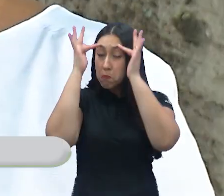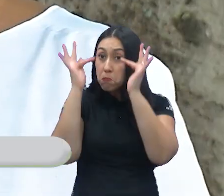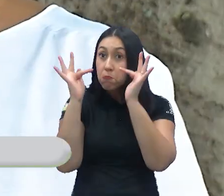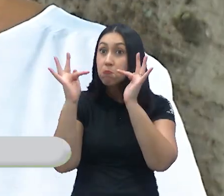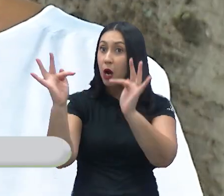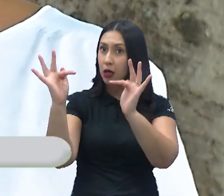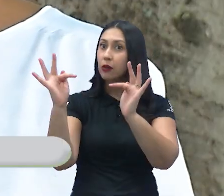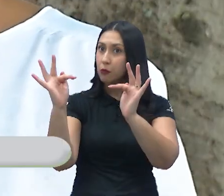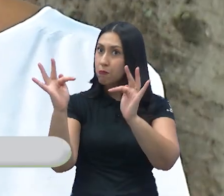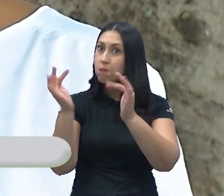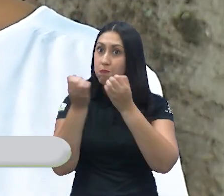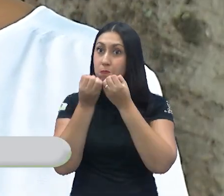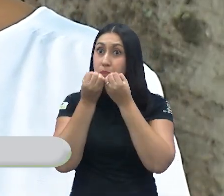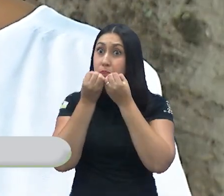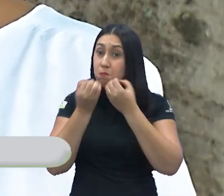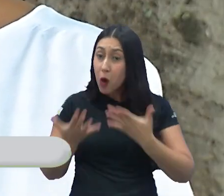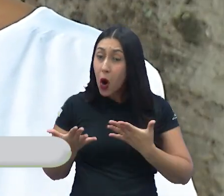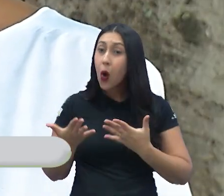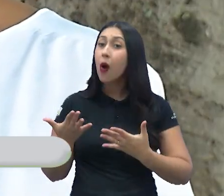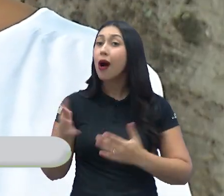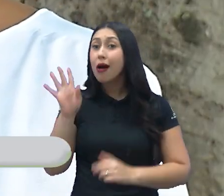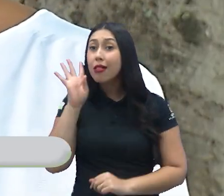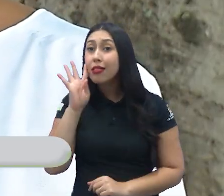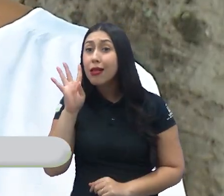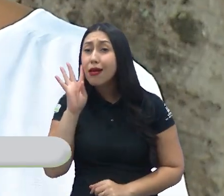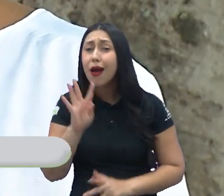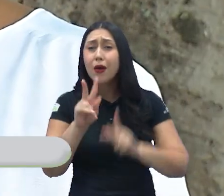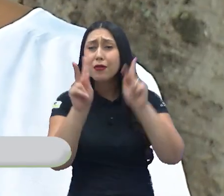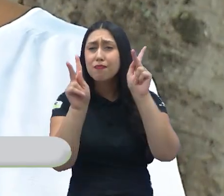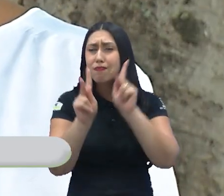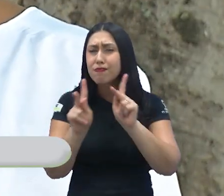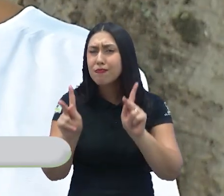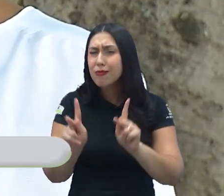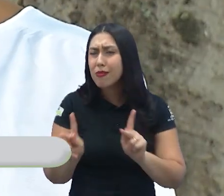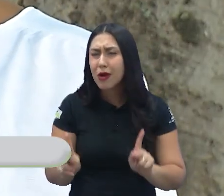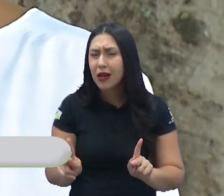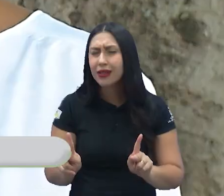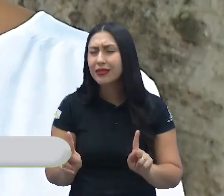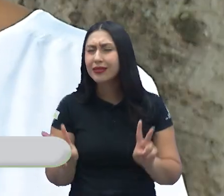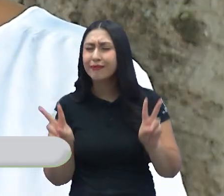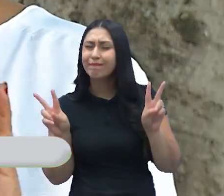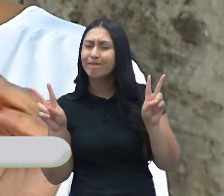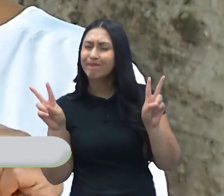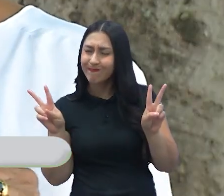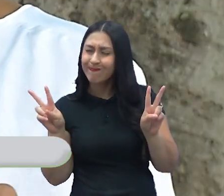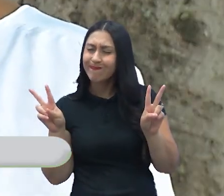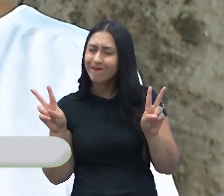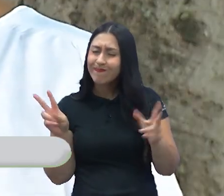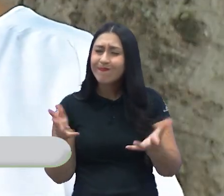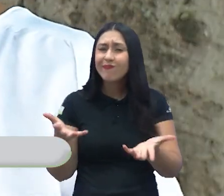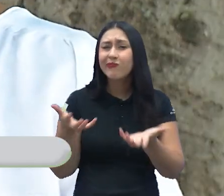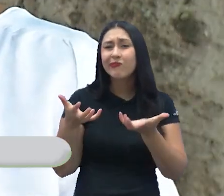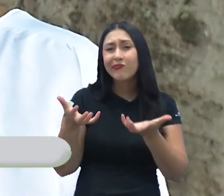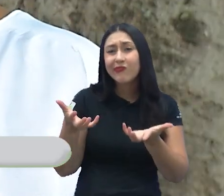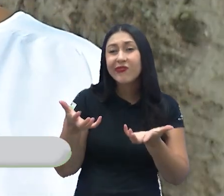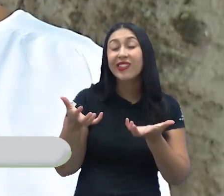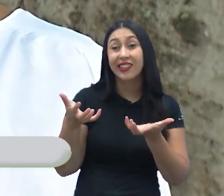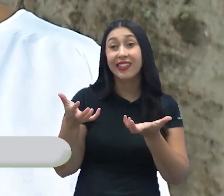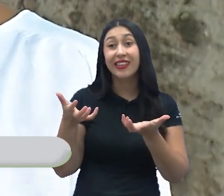muito boa, muita gente boa, pacificadora, é da paz, que busca, não